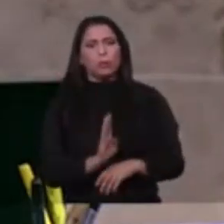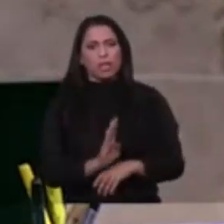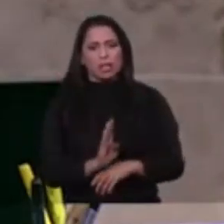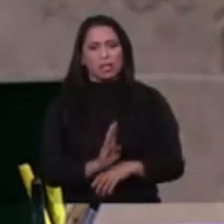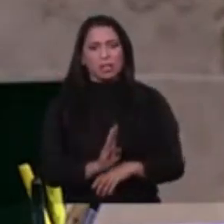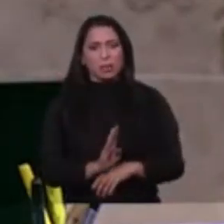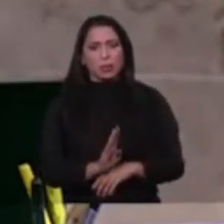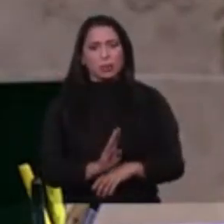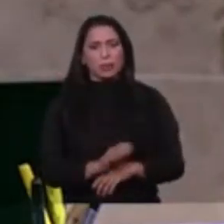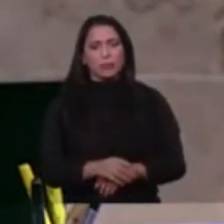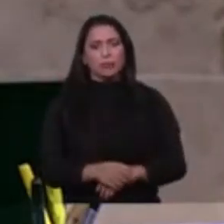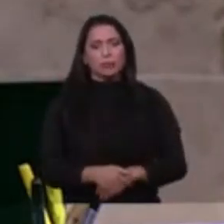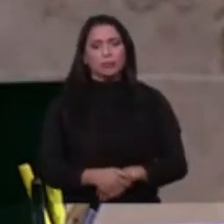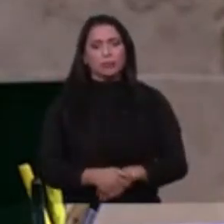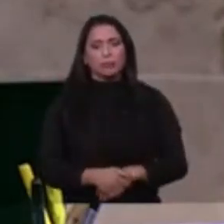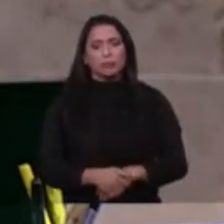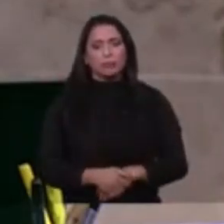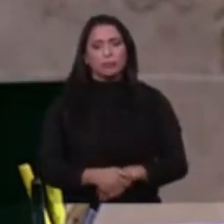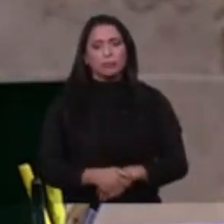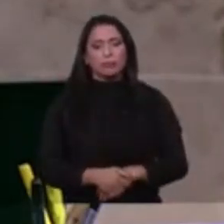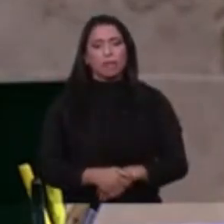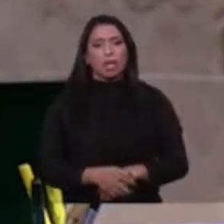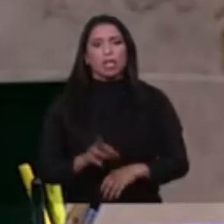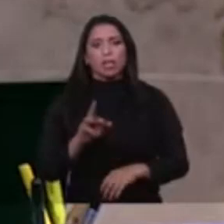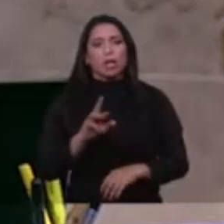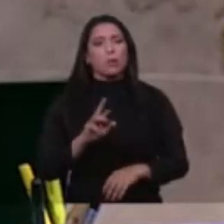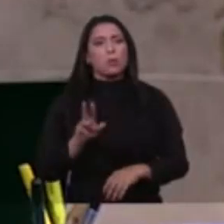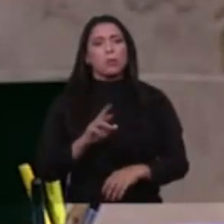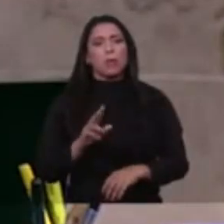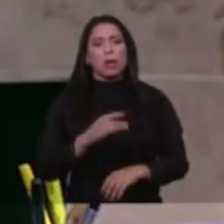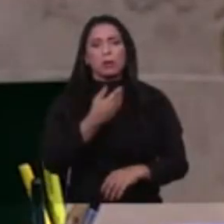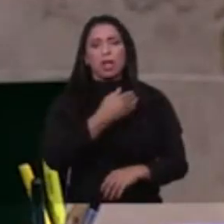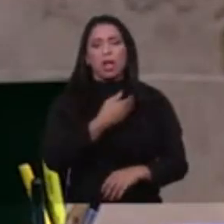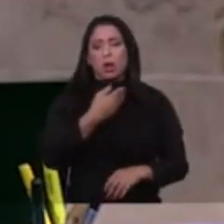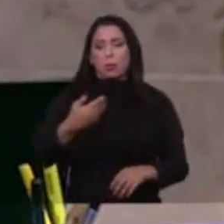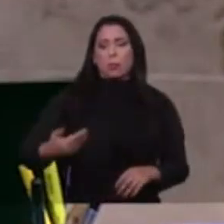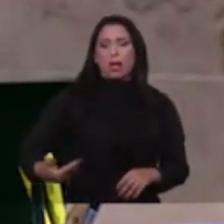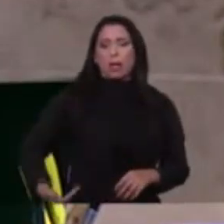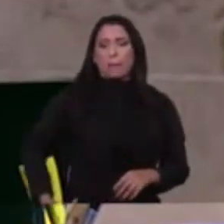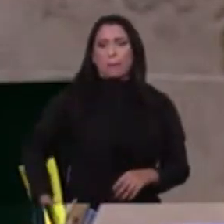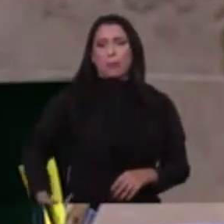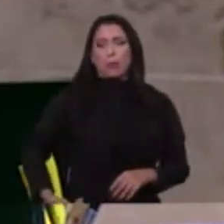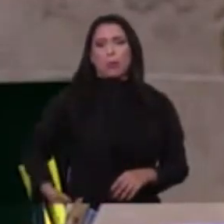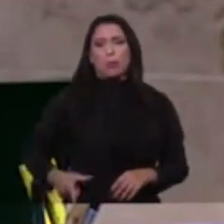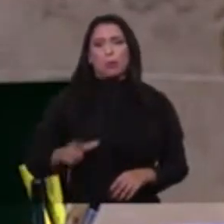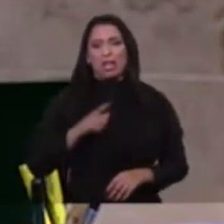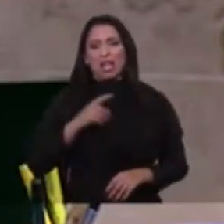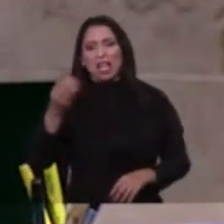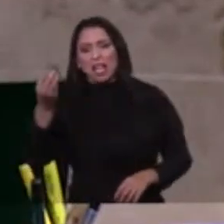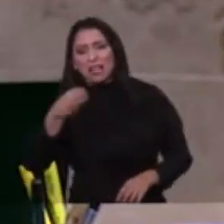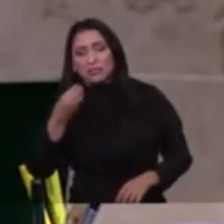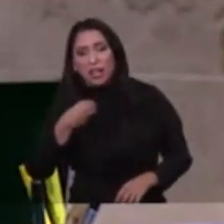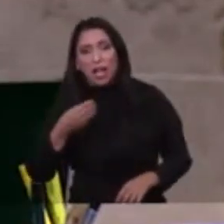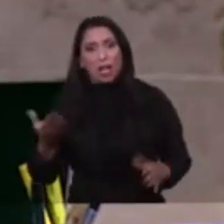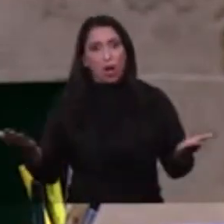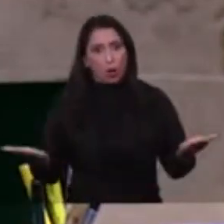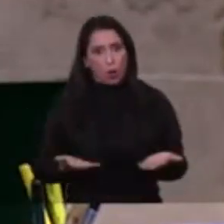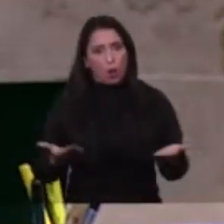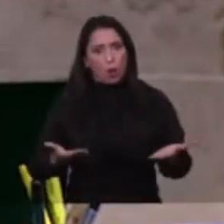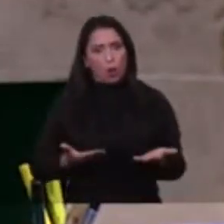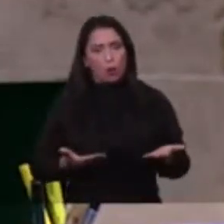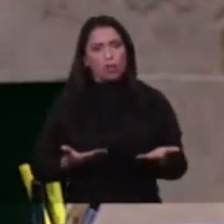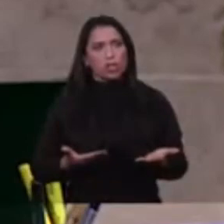deixou de ser uma república das bananas e hoje goza de prestígio internacional das